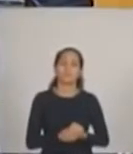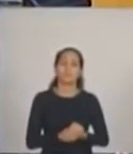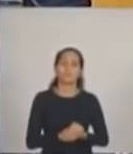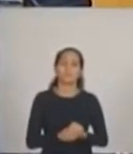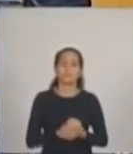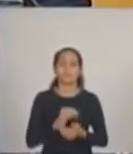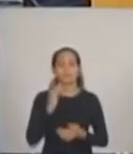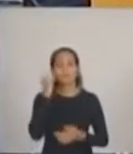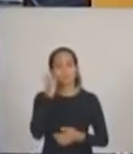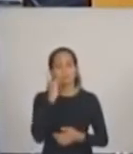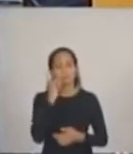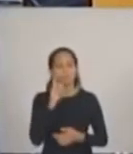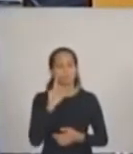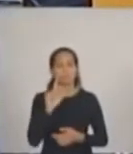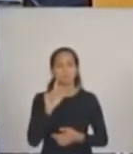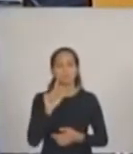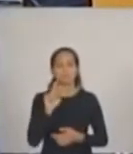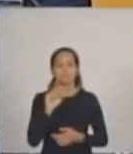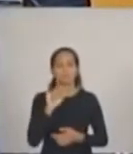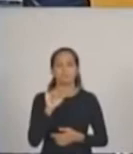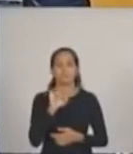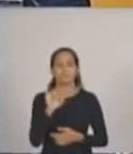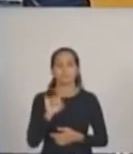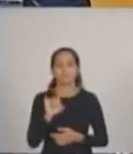Deputado Luiz Durão.